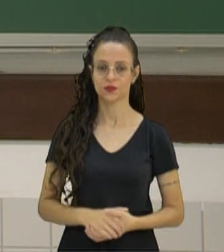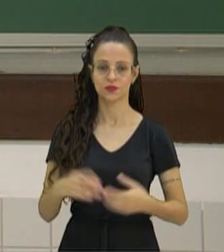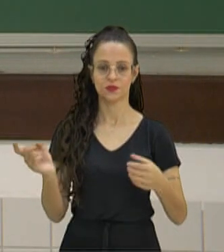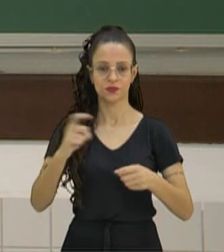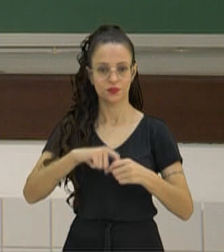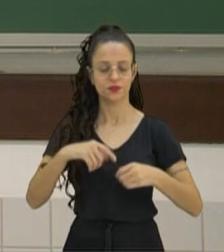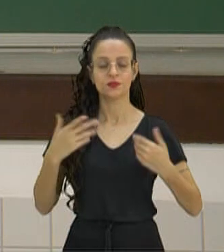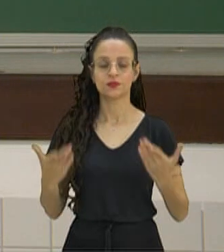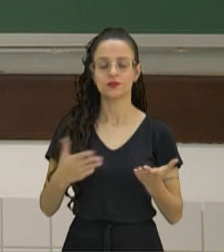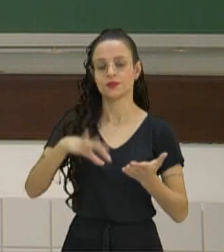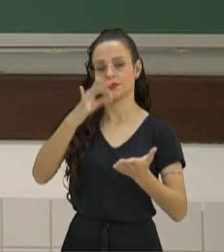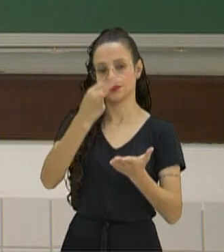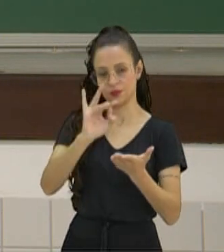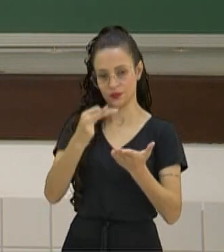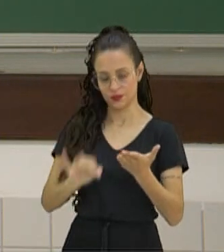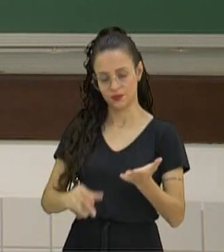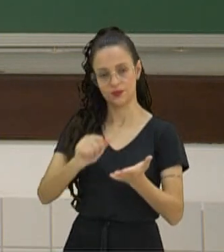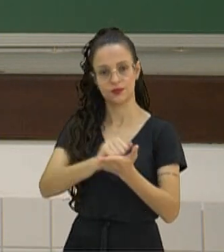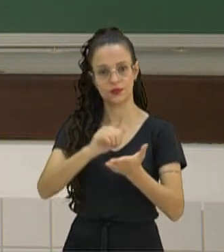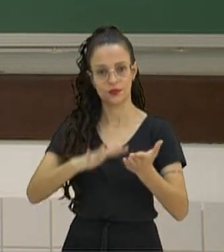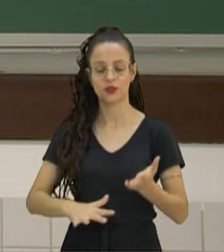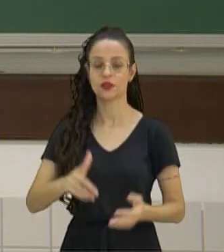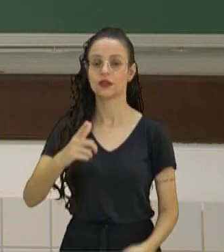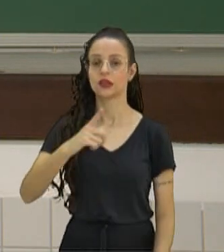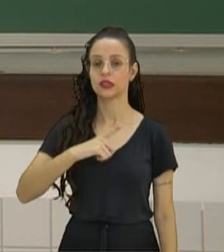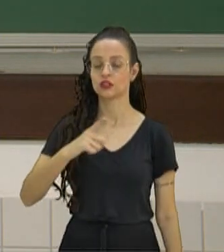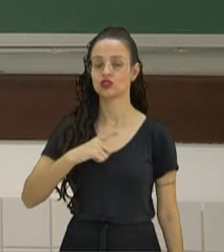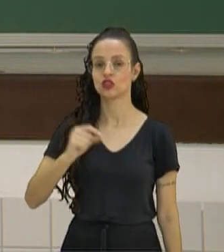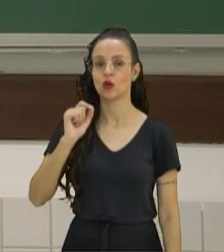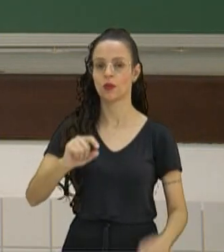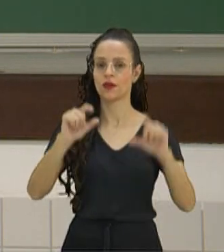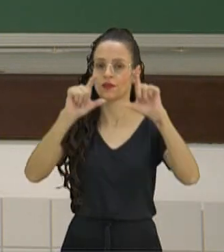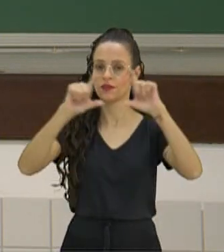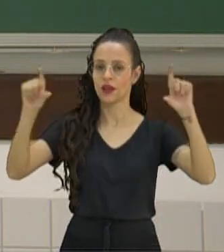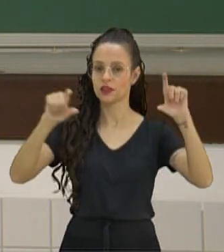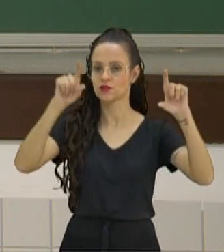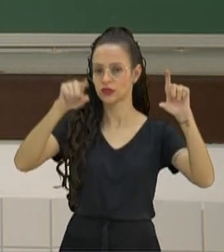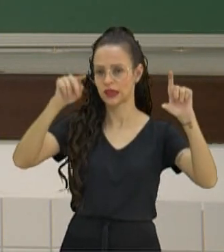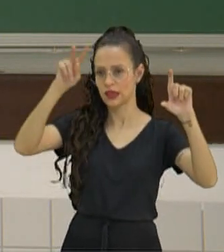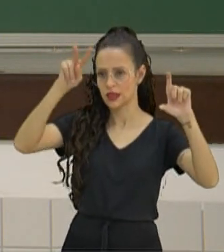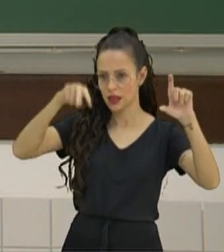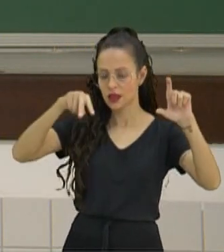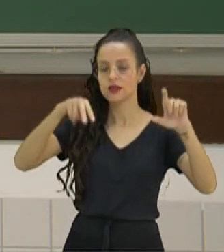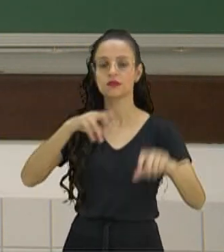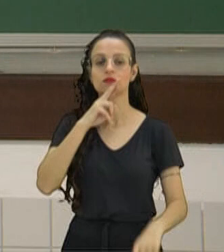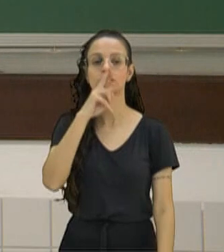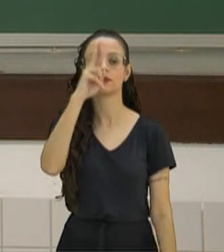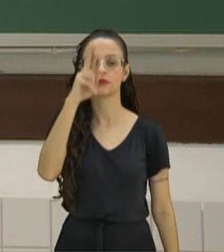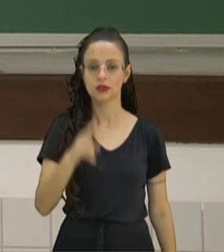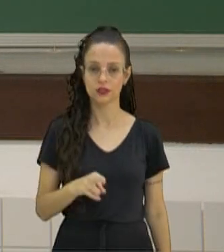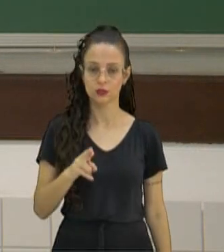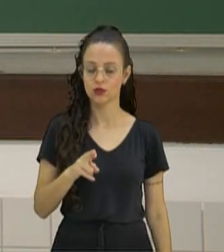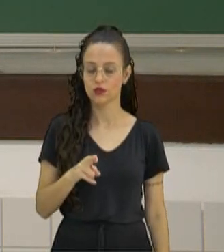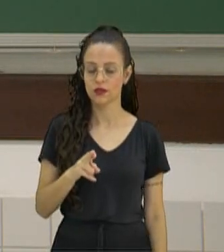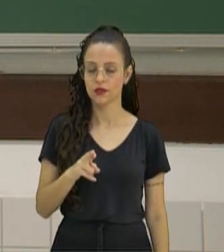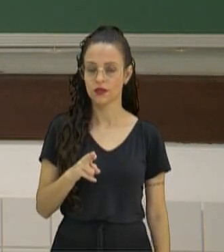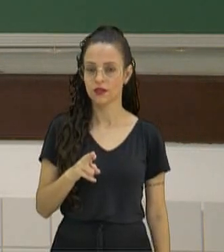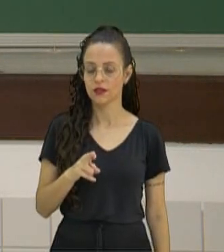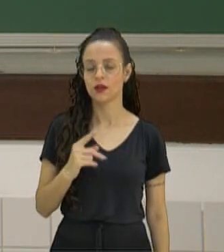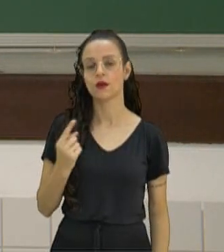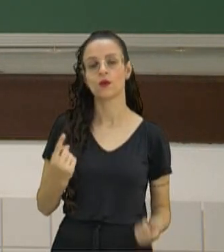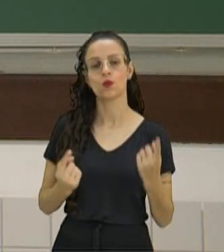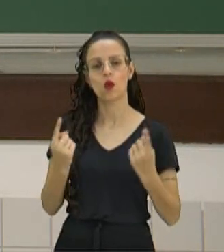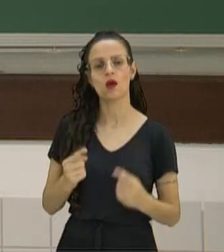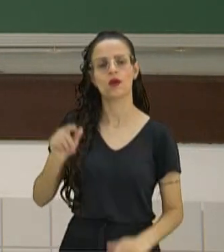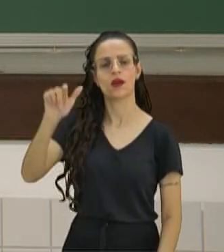Voltamos então ali com a correção da atividade, tinha uma afirmativa que vocês deveriam fazer a leitura e dizer se qual